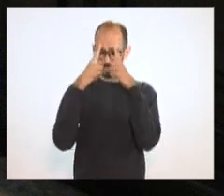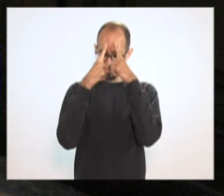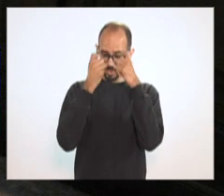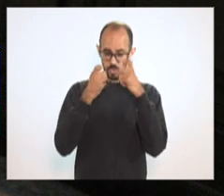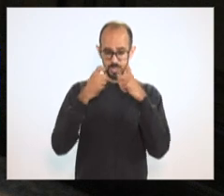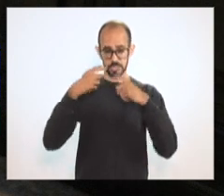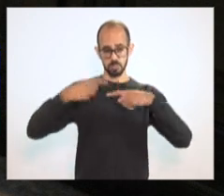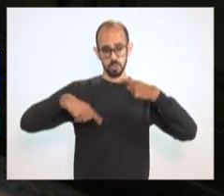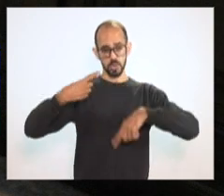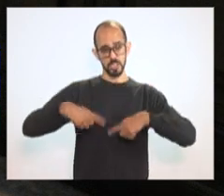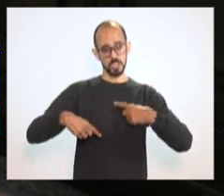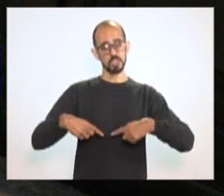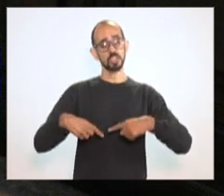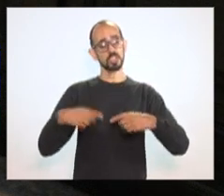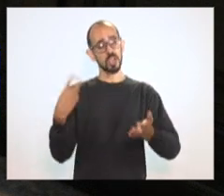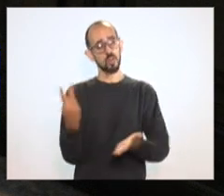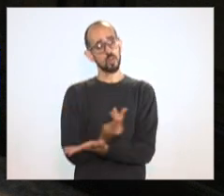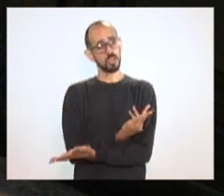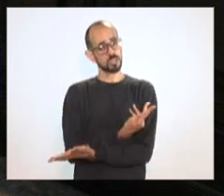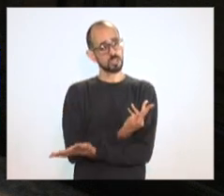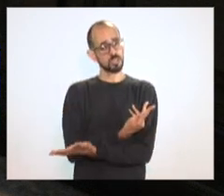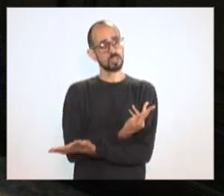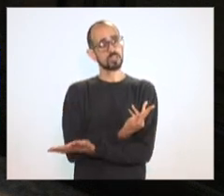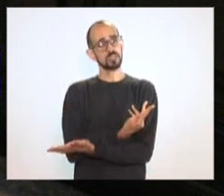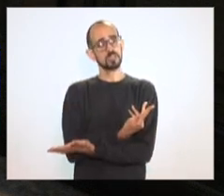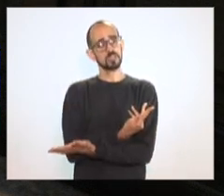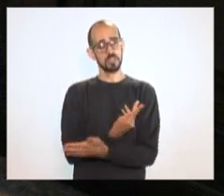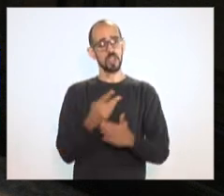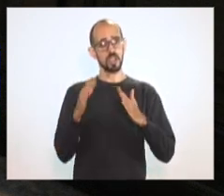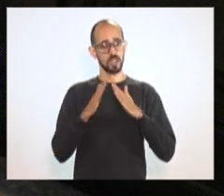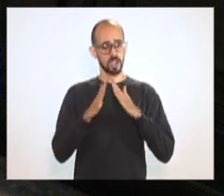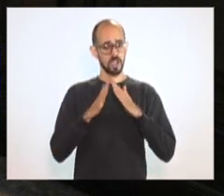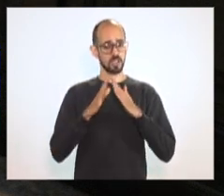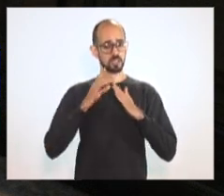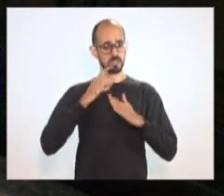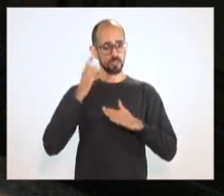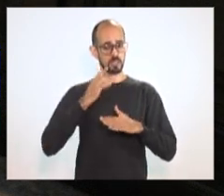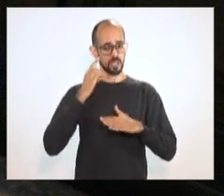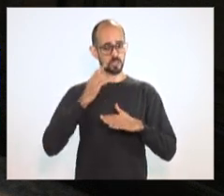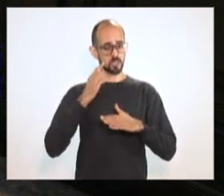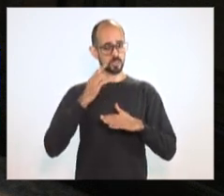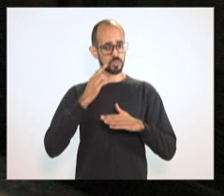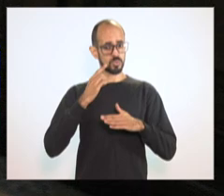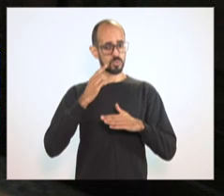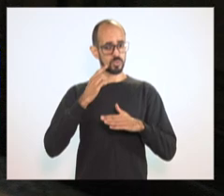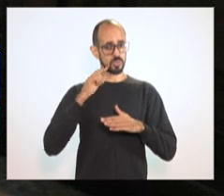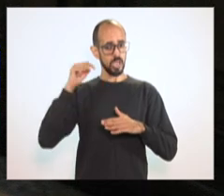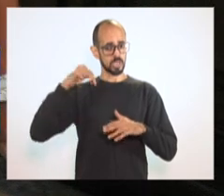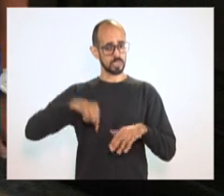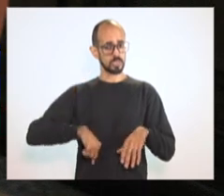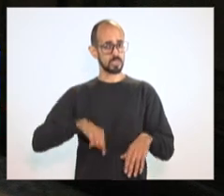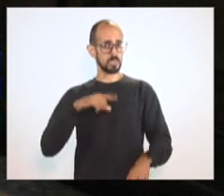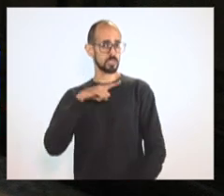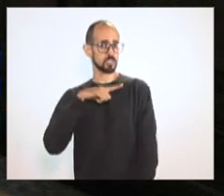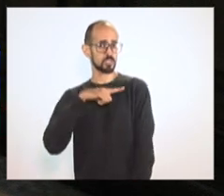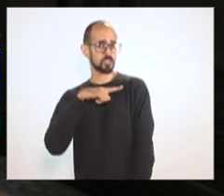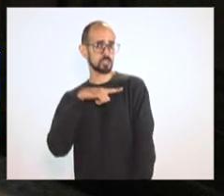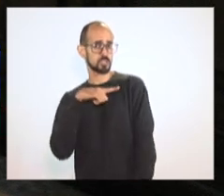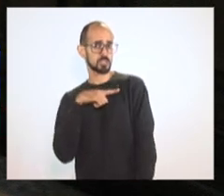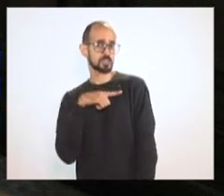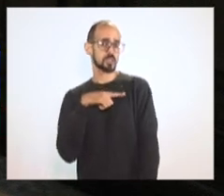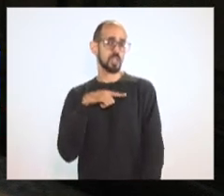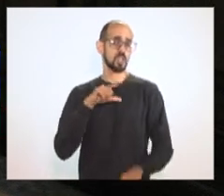políticas acontecerem nas casas legislativas e olha que aqui a gente ainda está no número que a gente possa